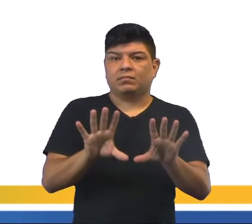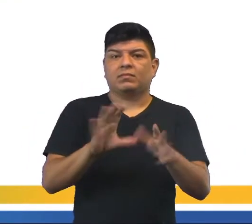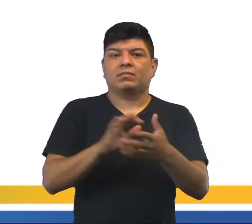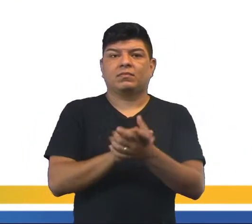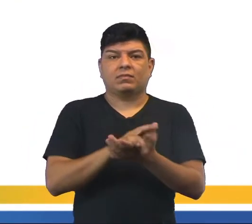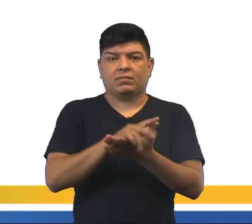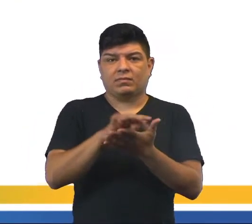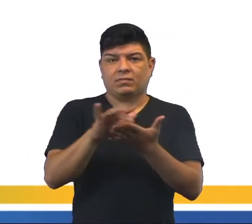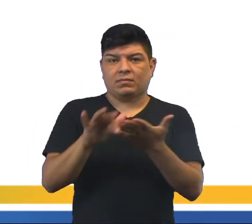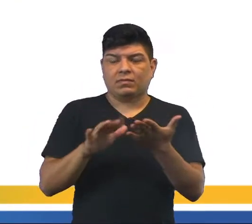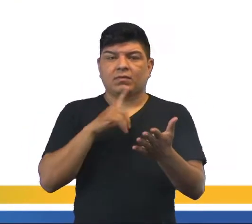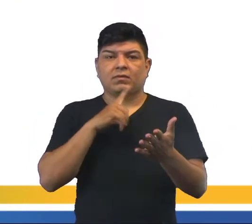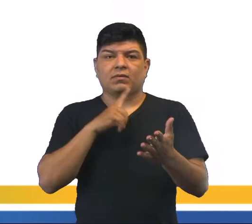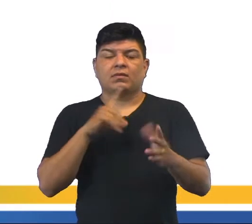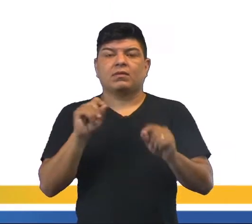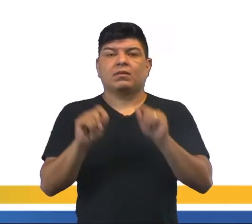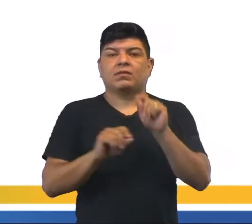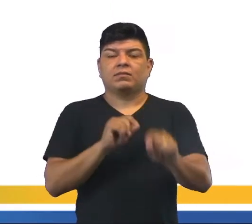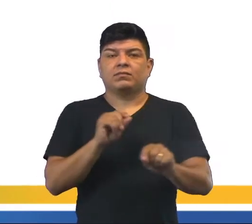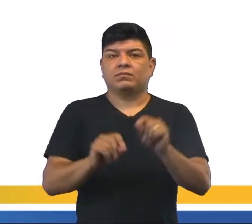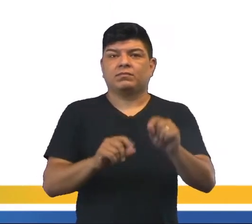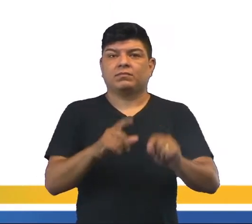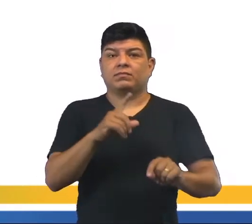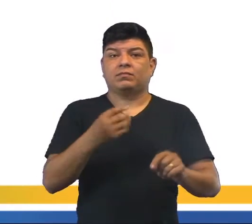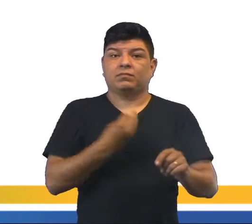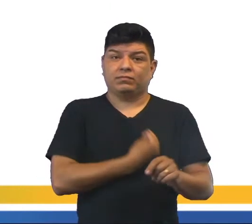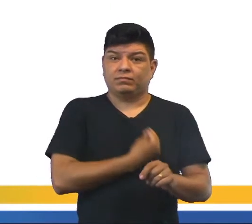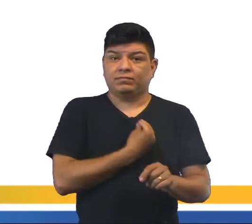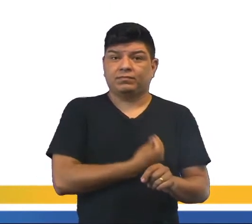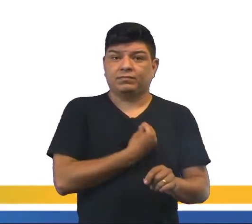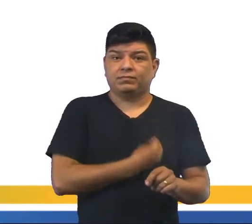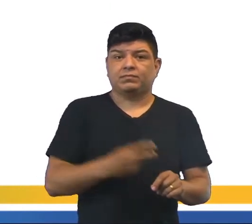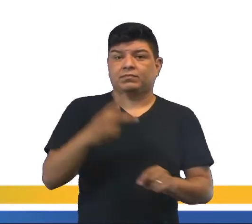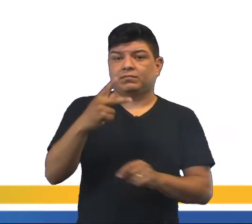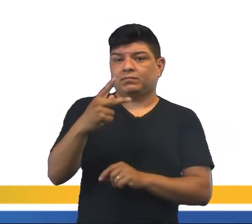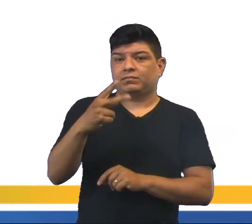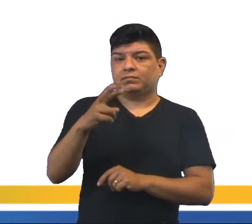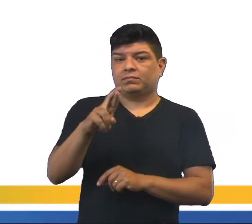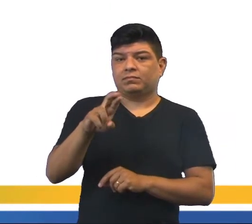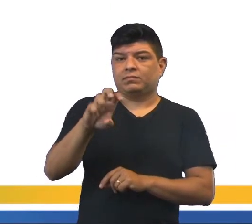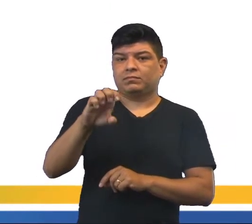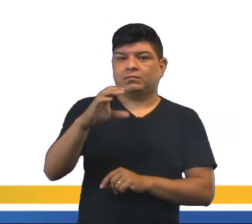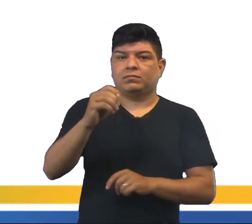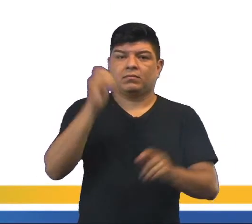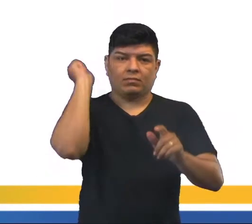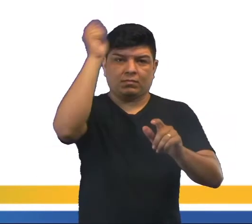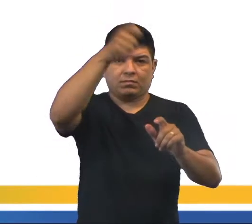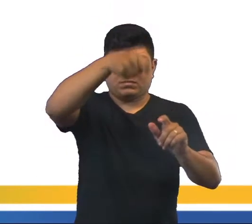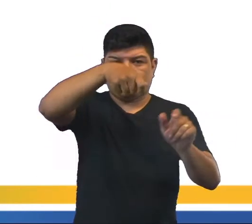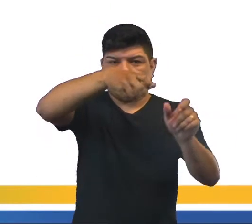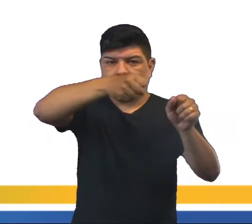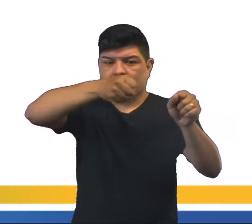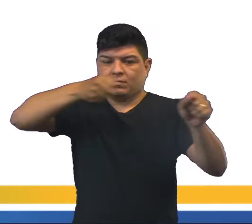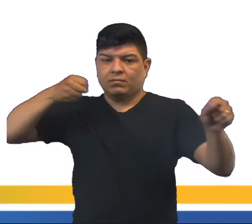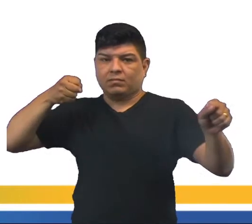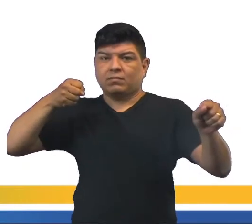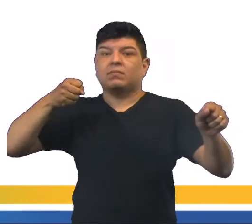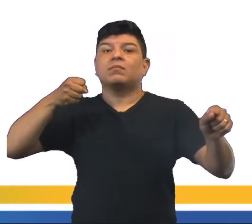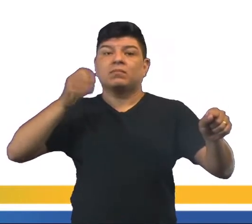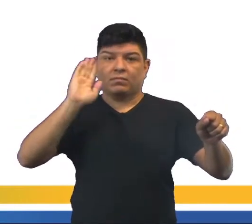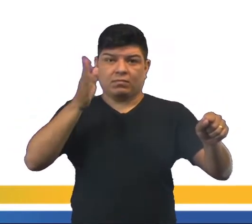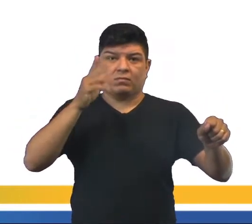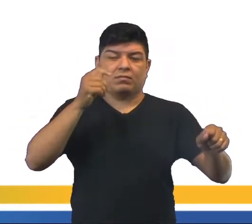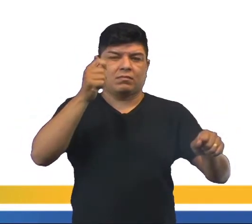e ganzás. E, além disso, possui a presença do preaca, né, que é o arco e flecha que gera um som de